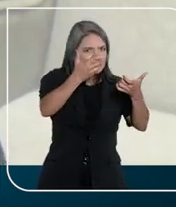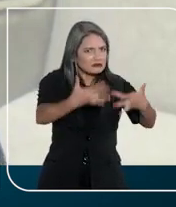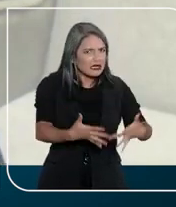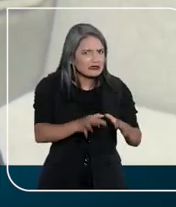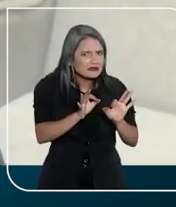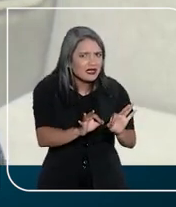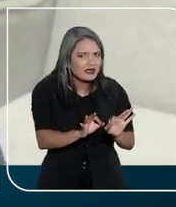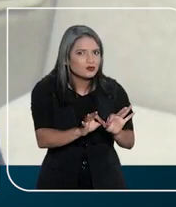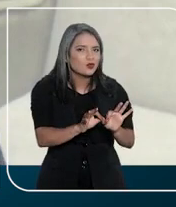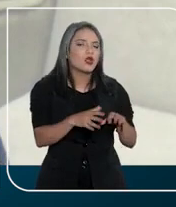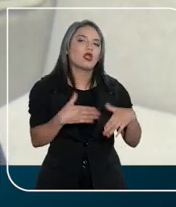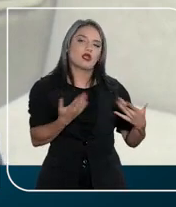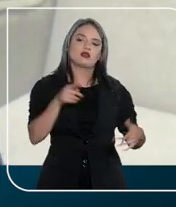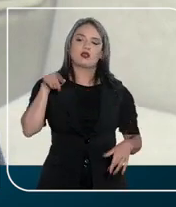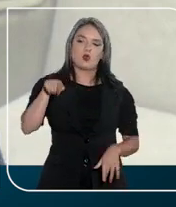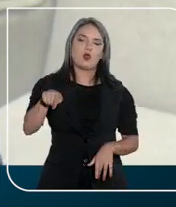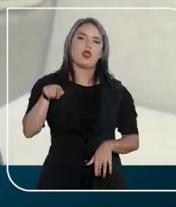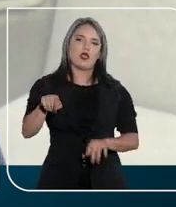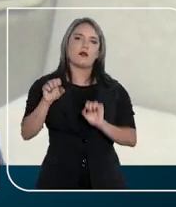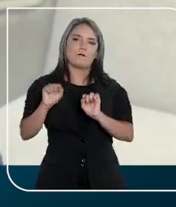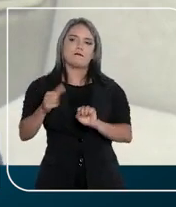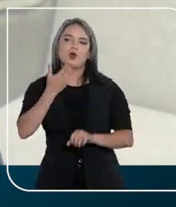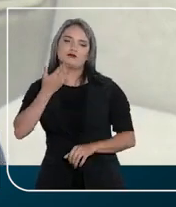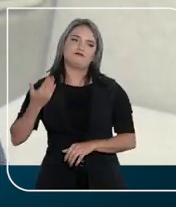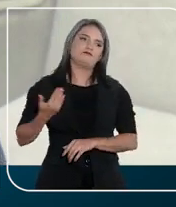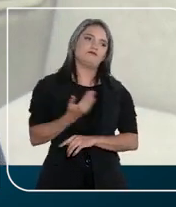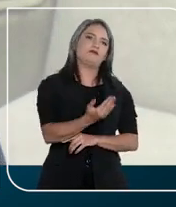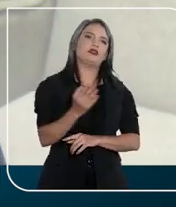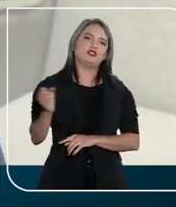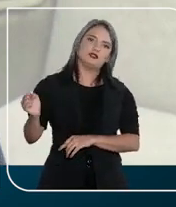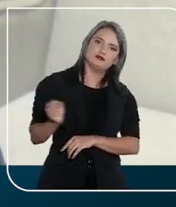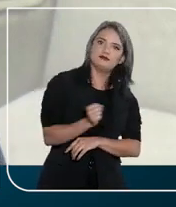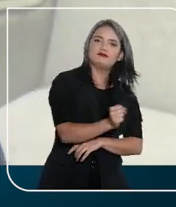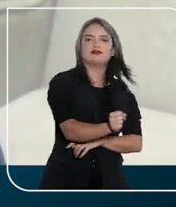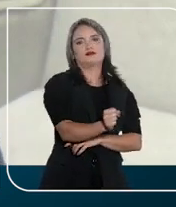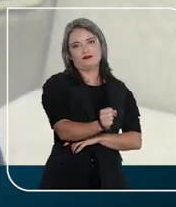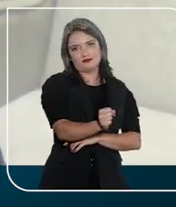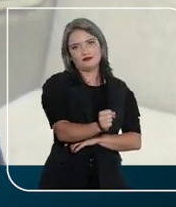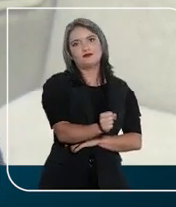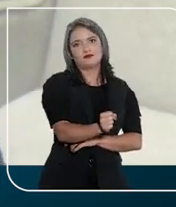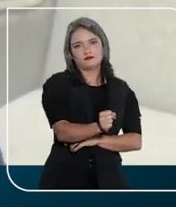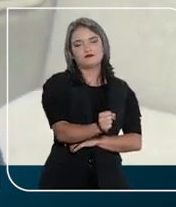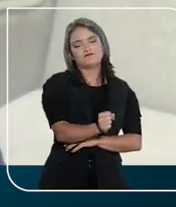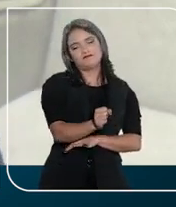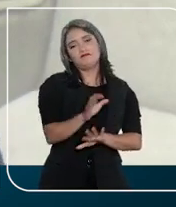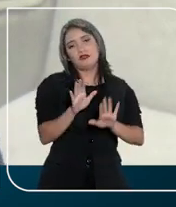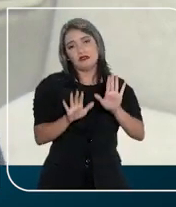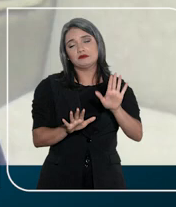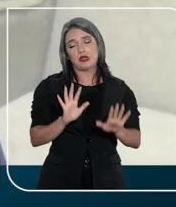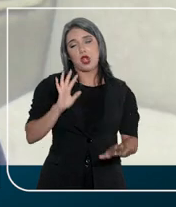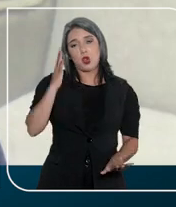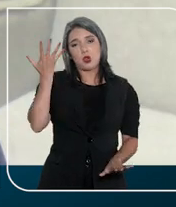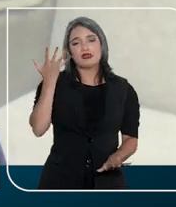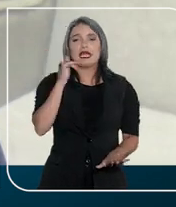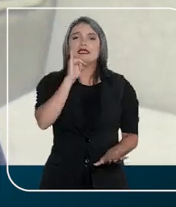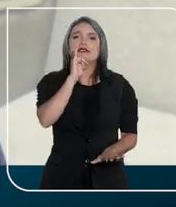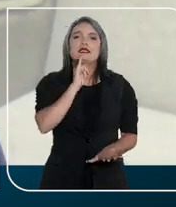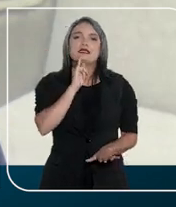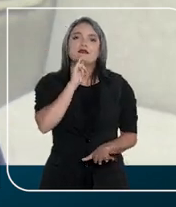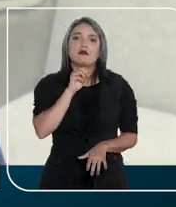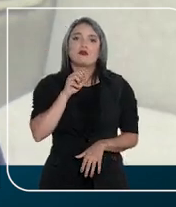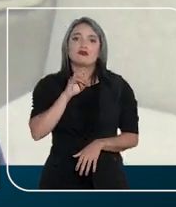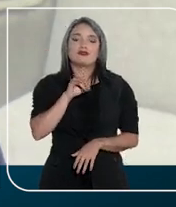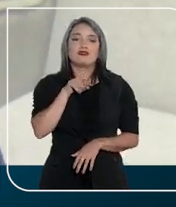uma preterição daqueles aprovados no concurso, né? Essa situação de preterição também é muito comum quando há